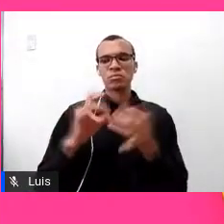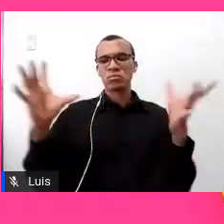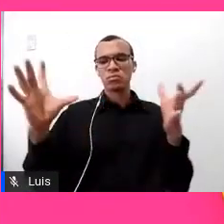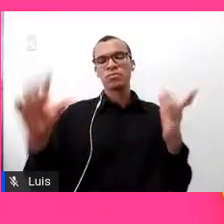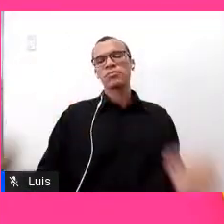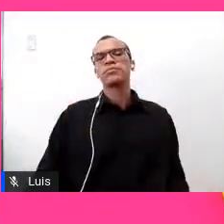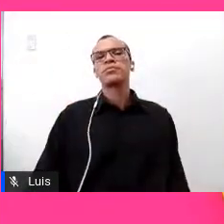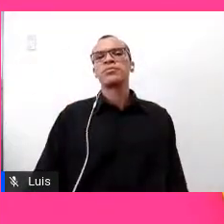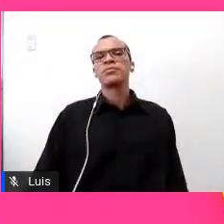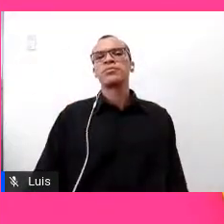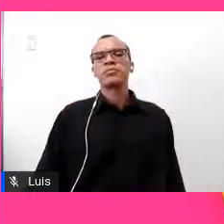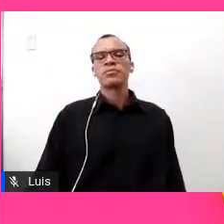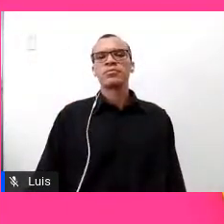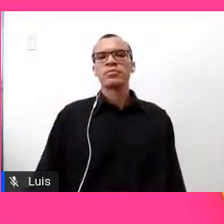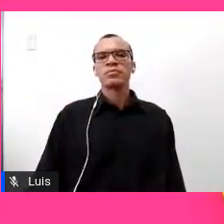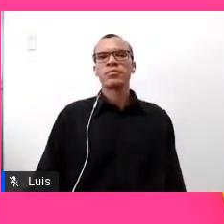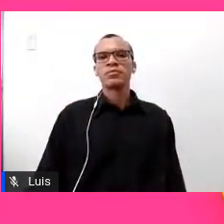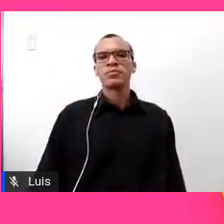posso ter